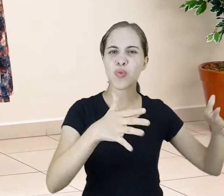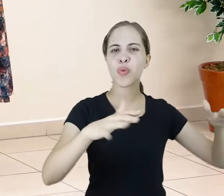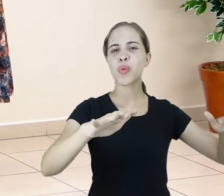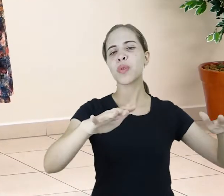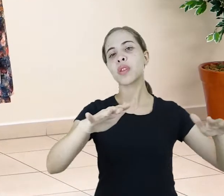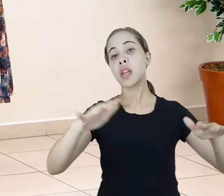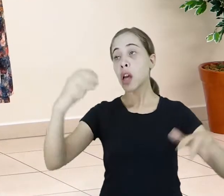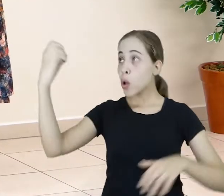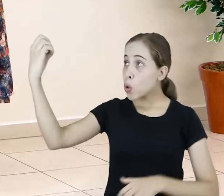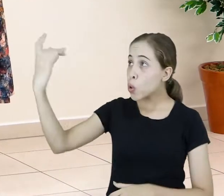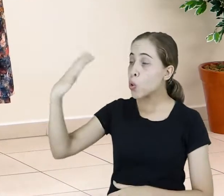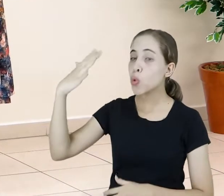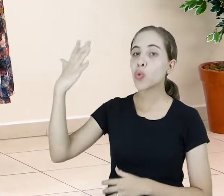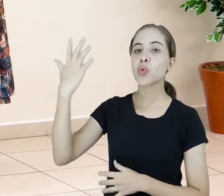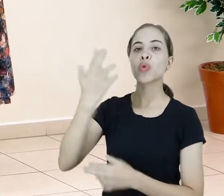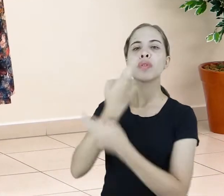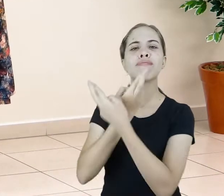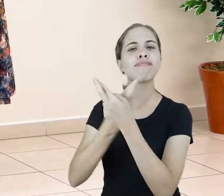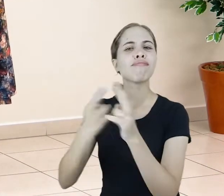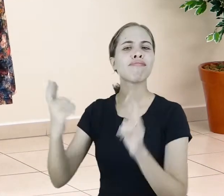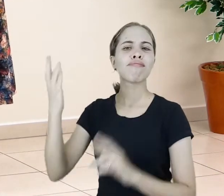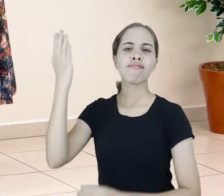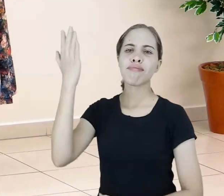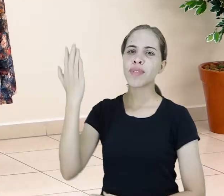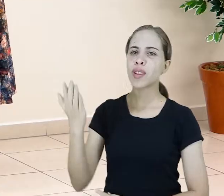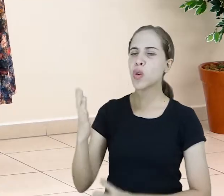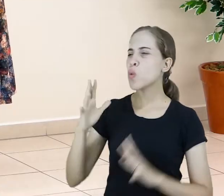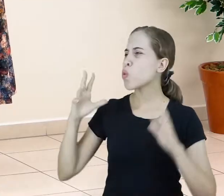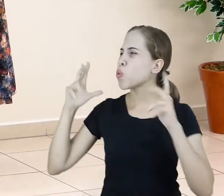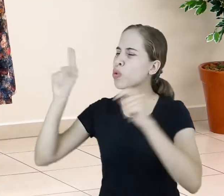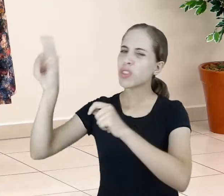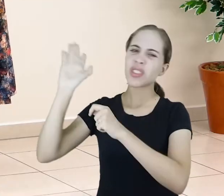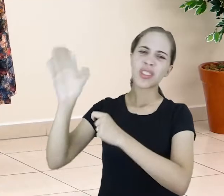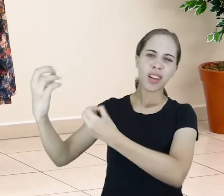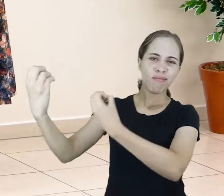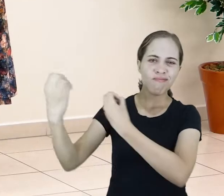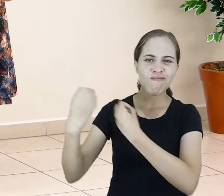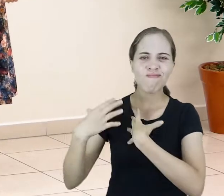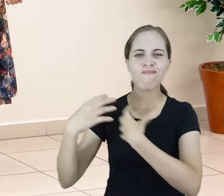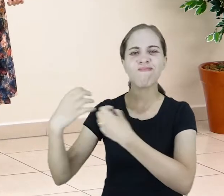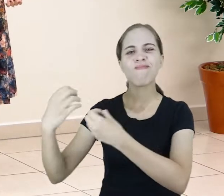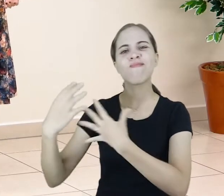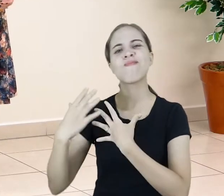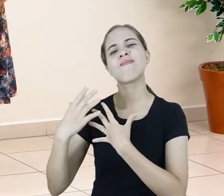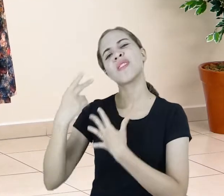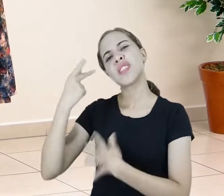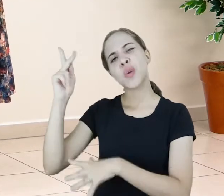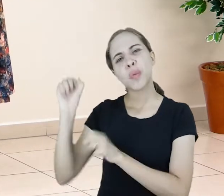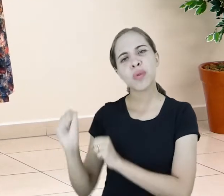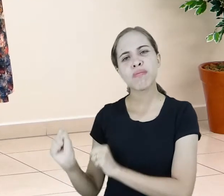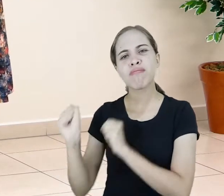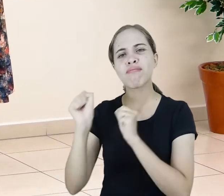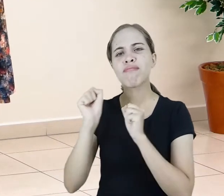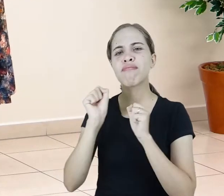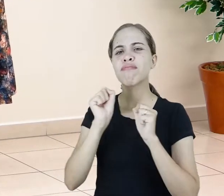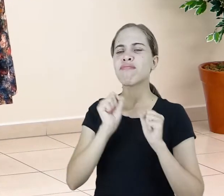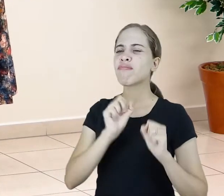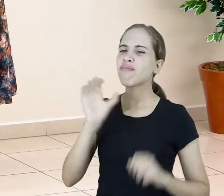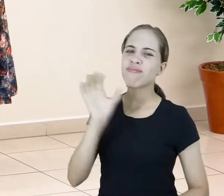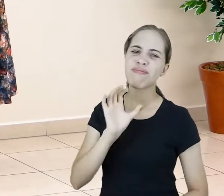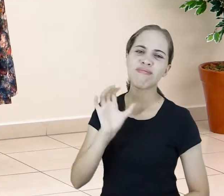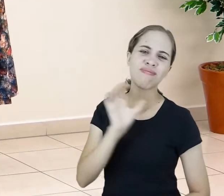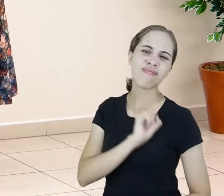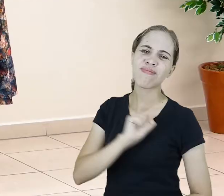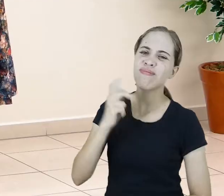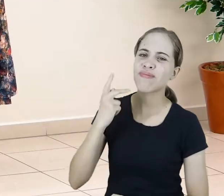nossa luz e redenção, tudo que Ele ensinou, seu poder,